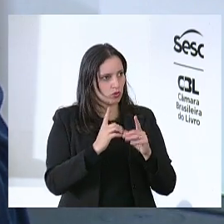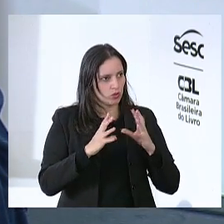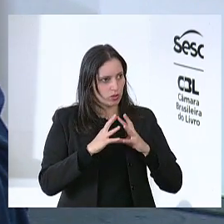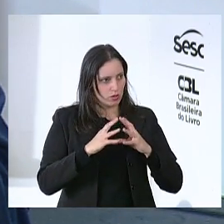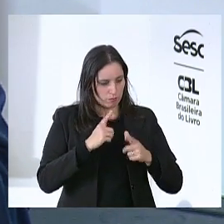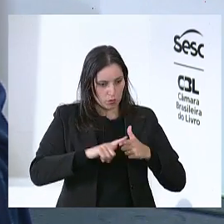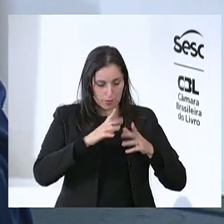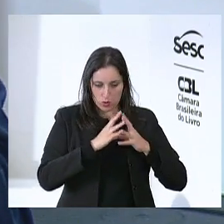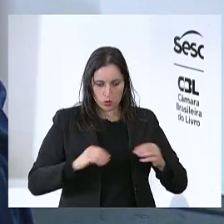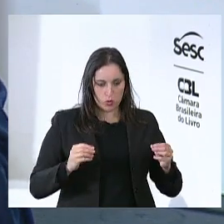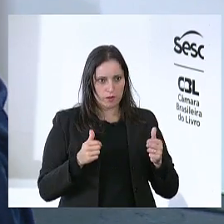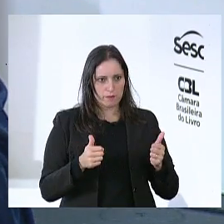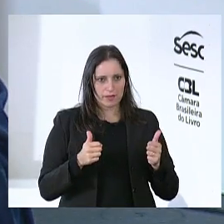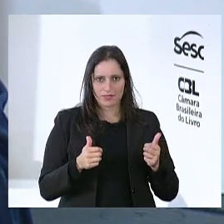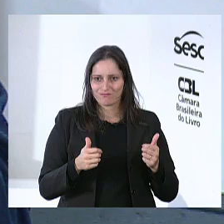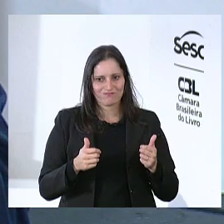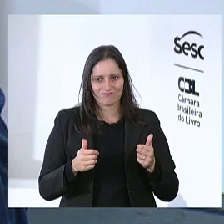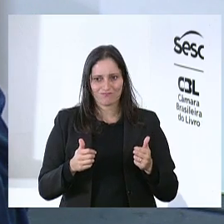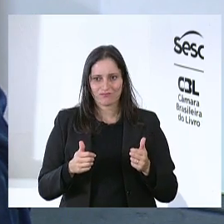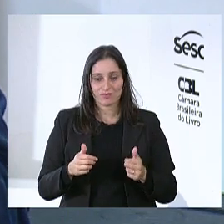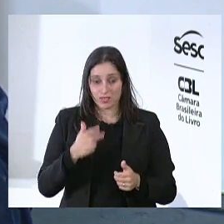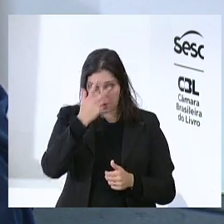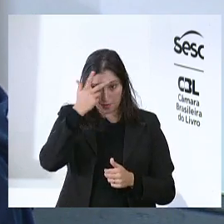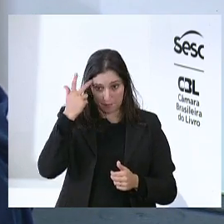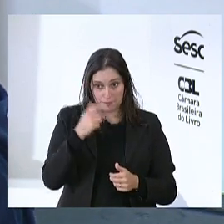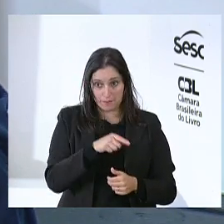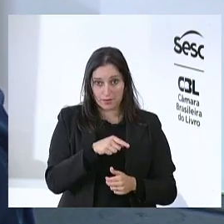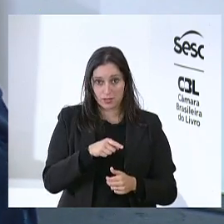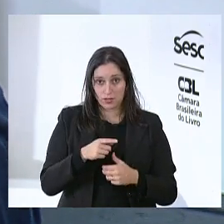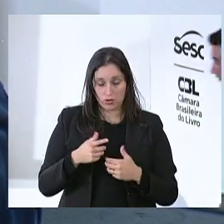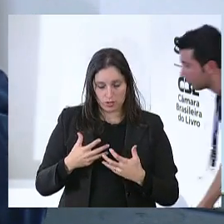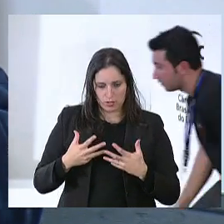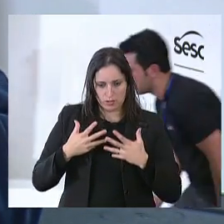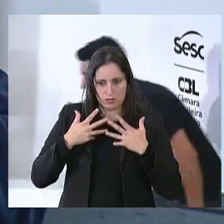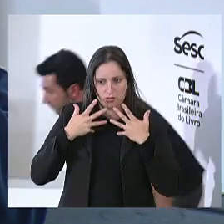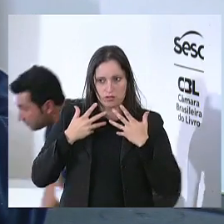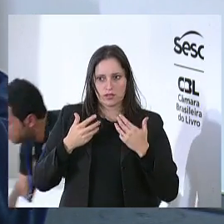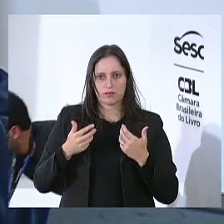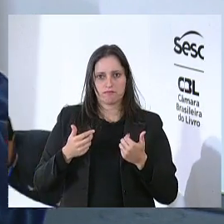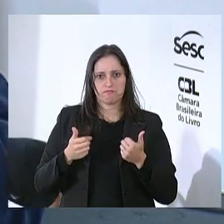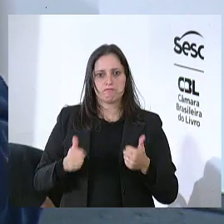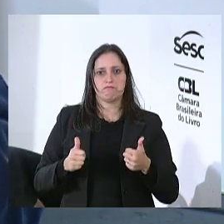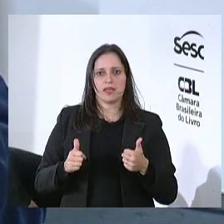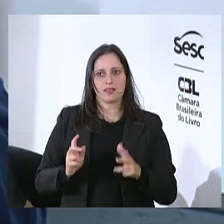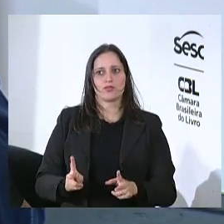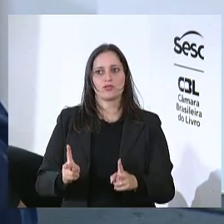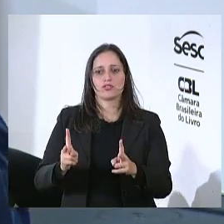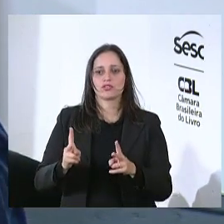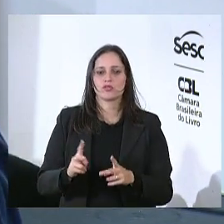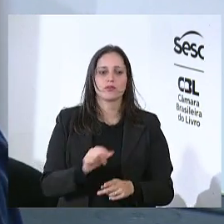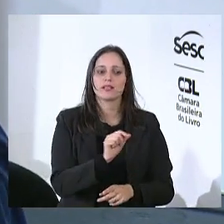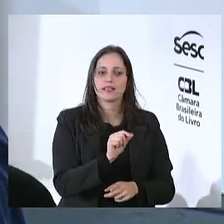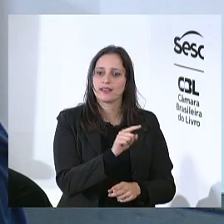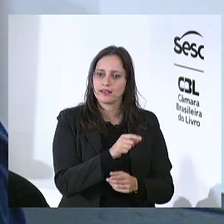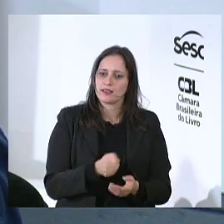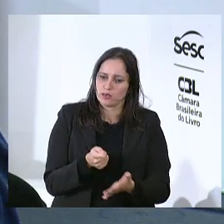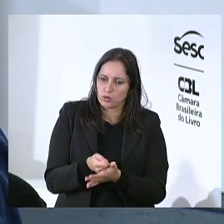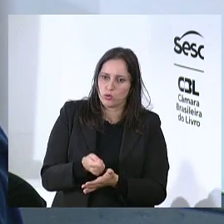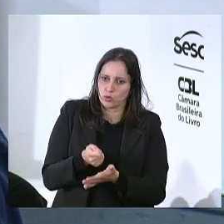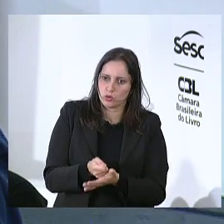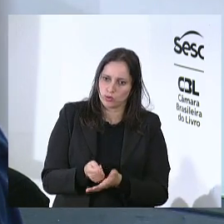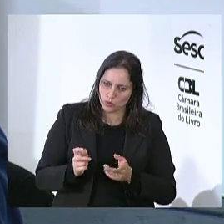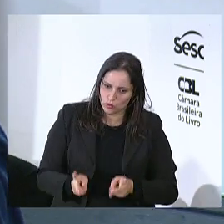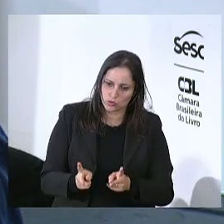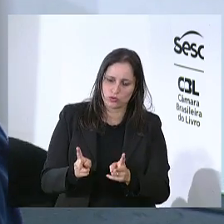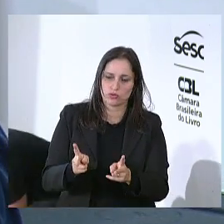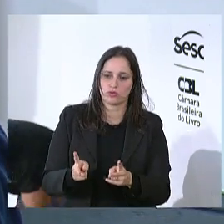melhor é quem continuou na luta, de outras formas, porque temos independência, etc., mas continua a luta. Você sabe o